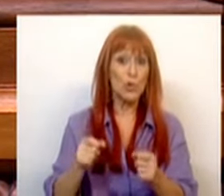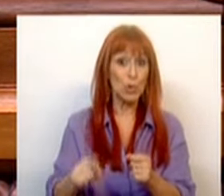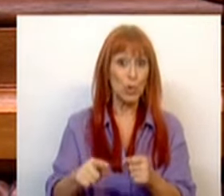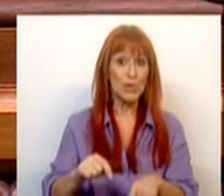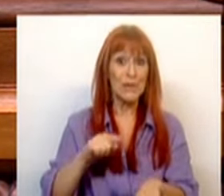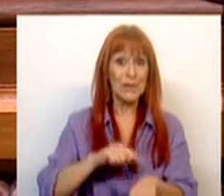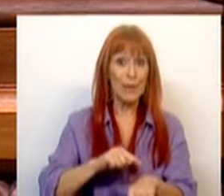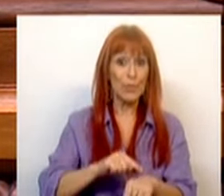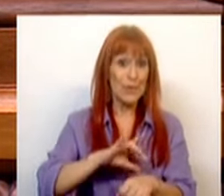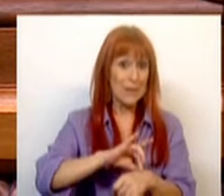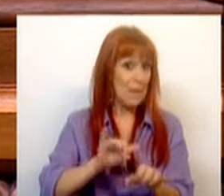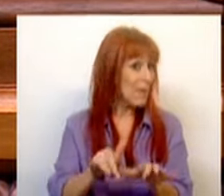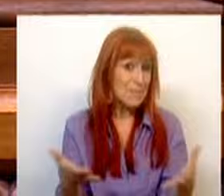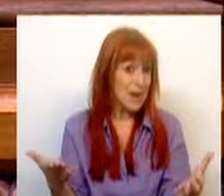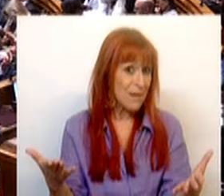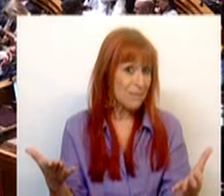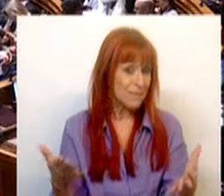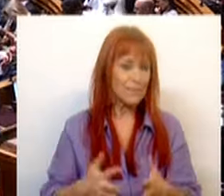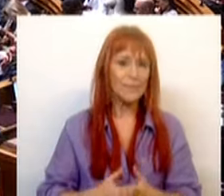pandemia.